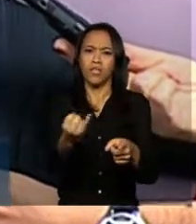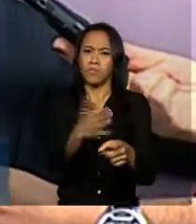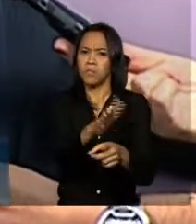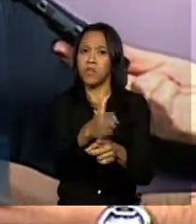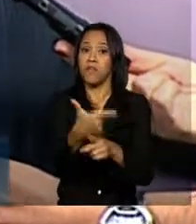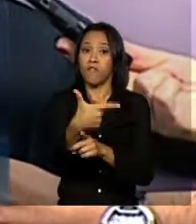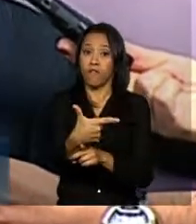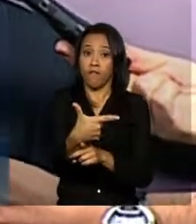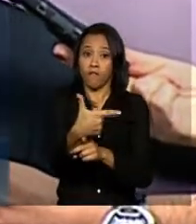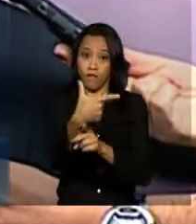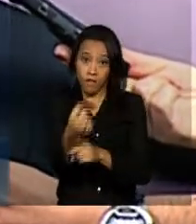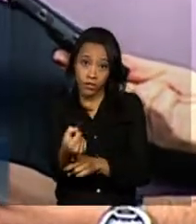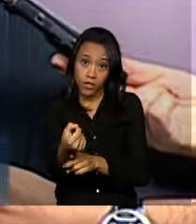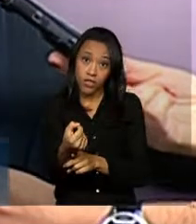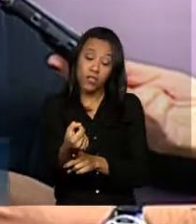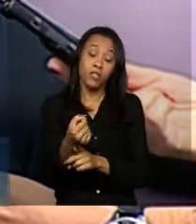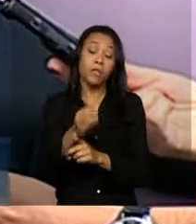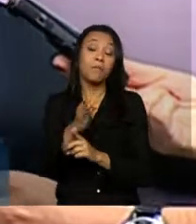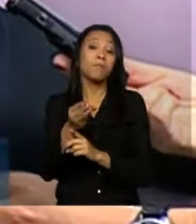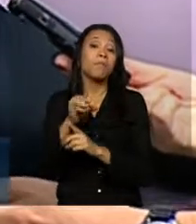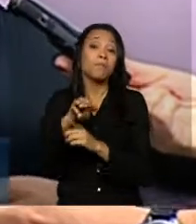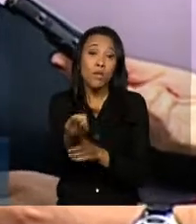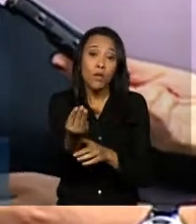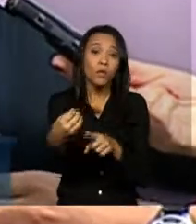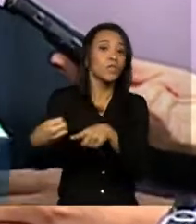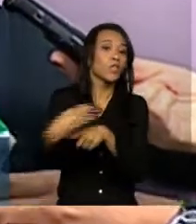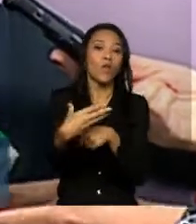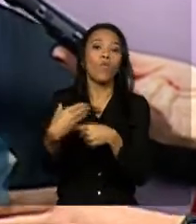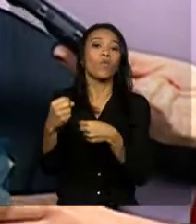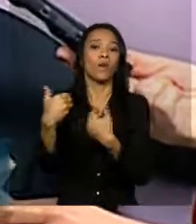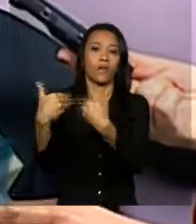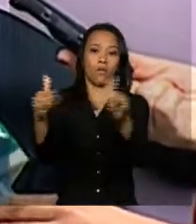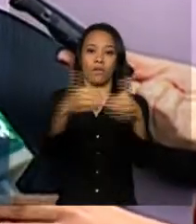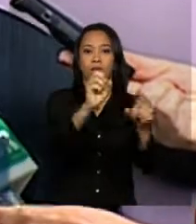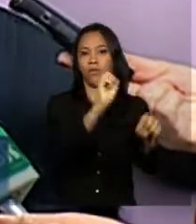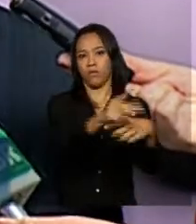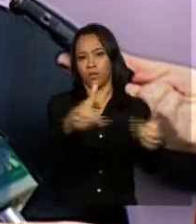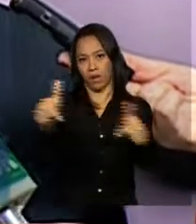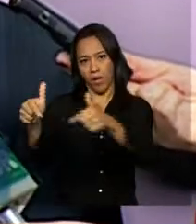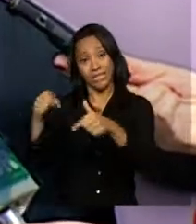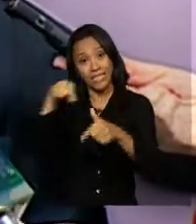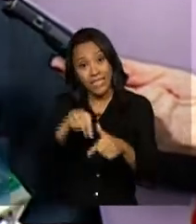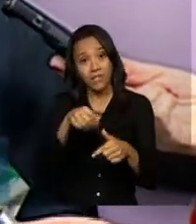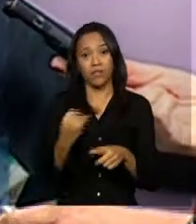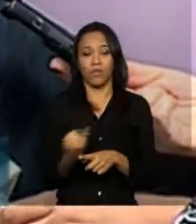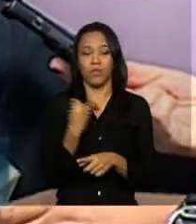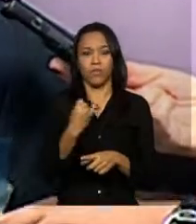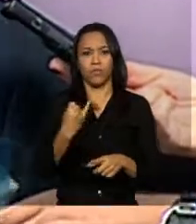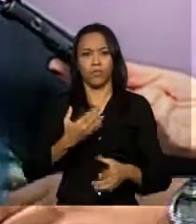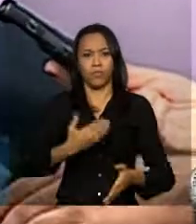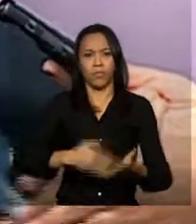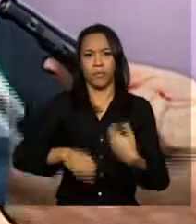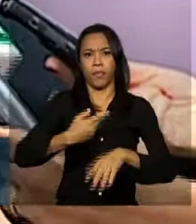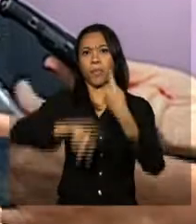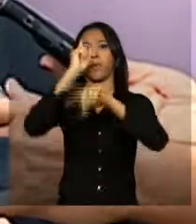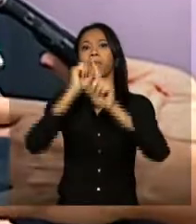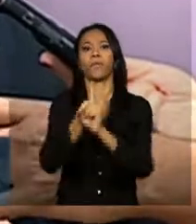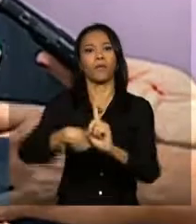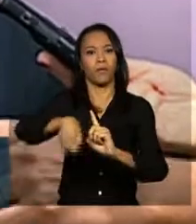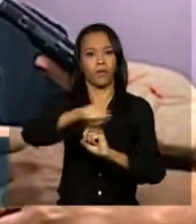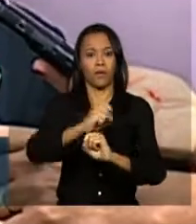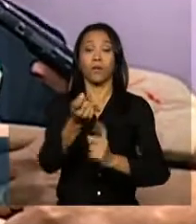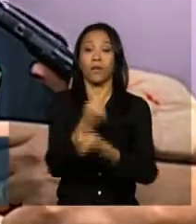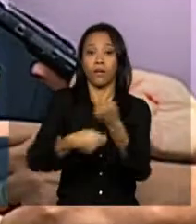milhões de novos empregos. Isso é importante no desenvolvimento econômico, que nós vamos aplicar esses